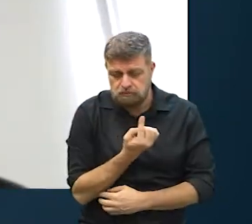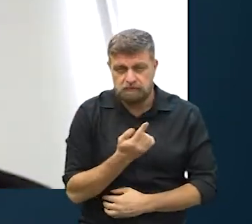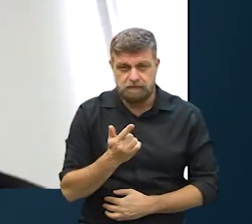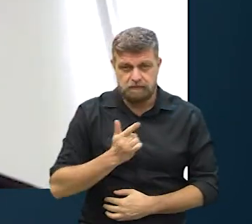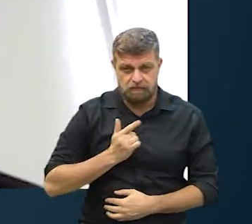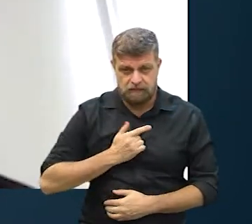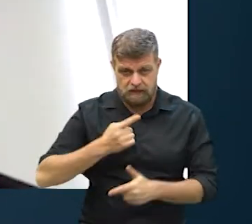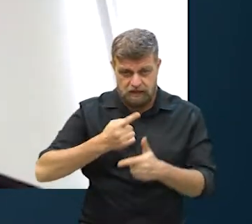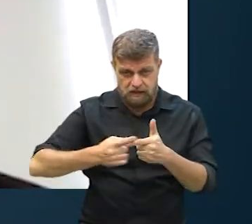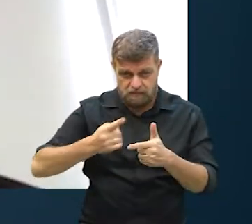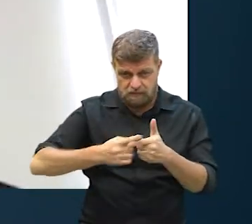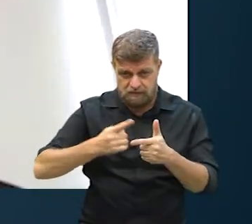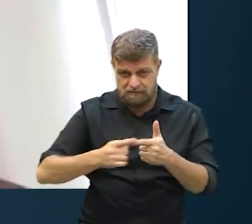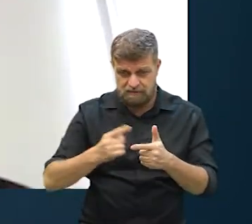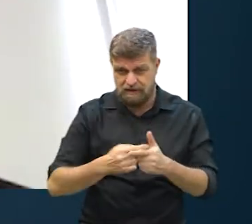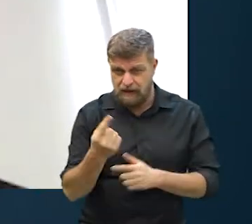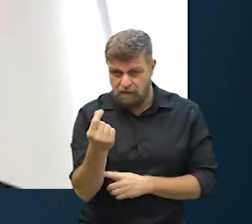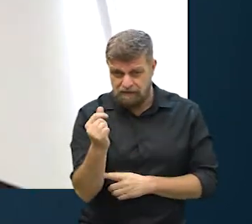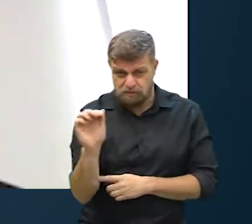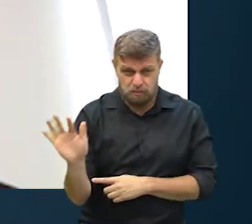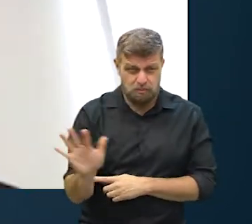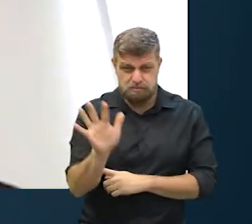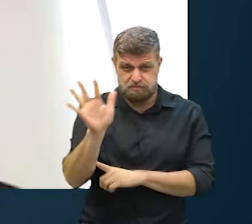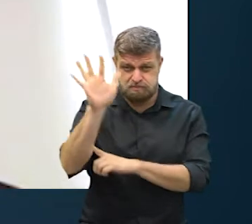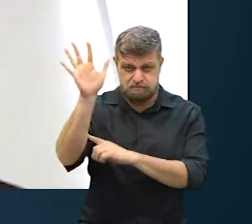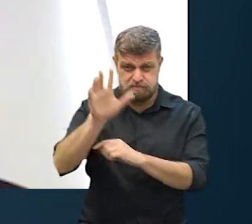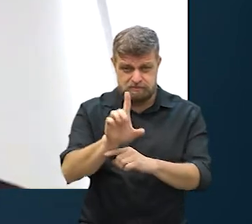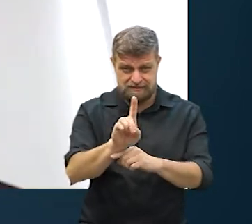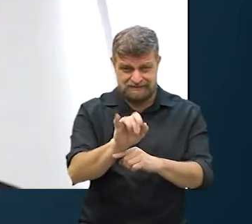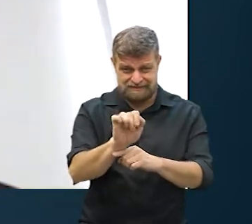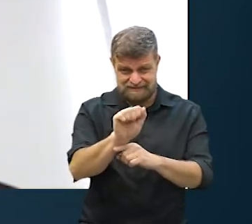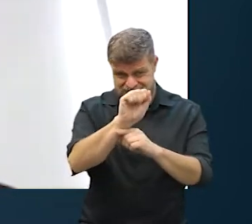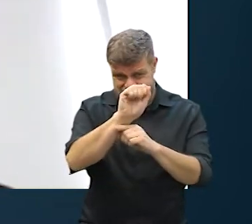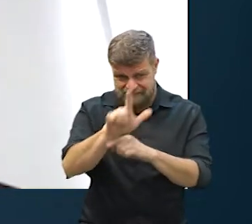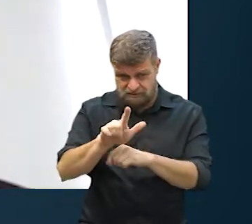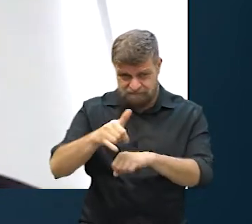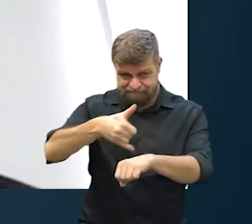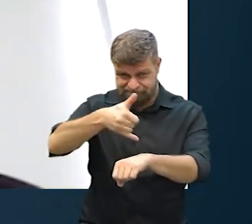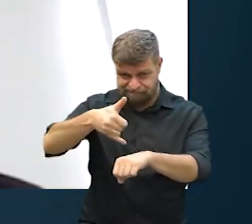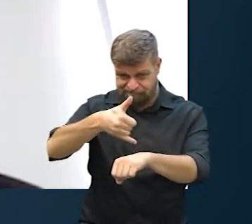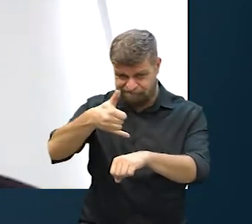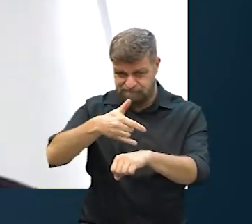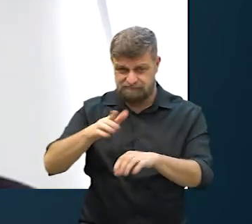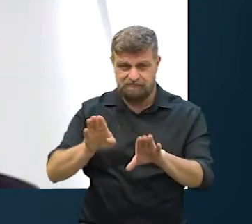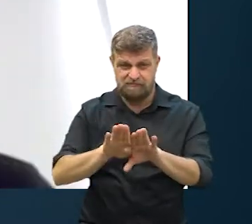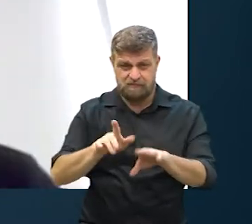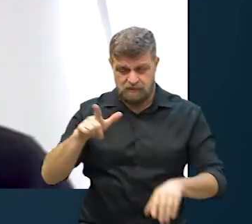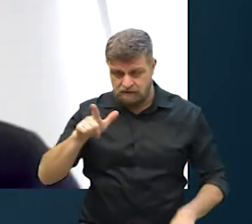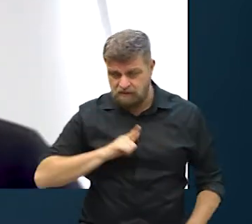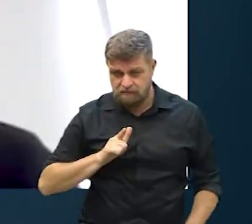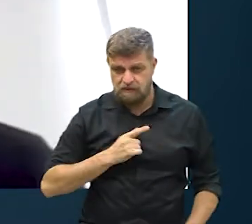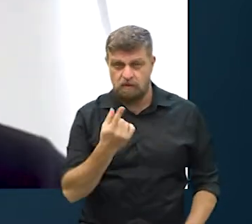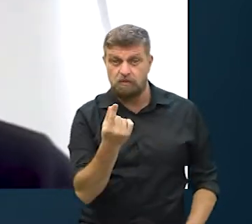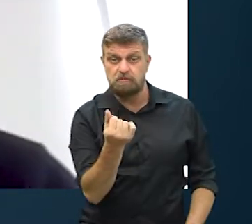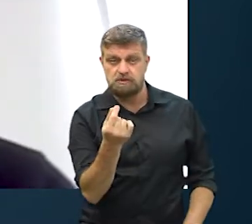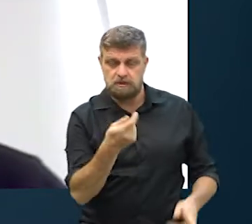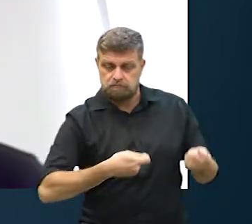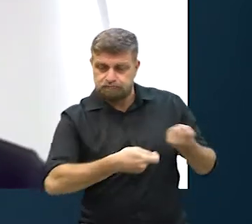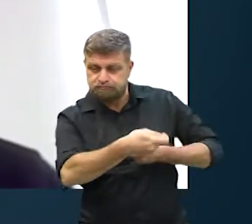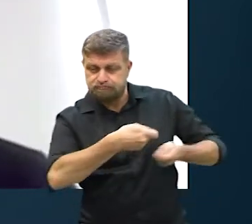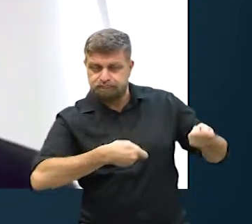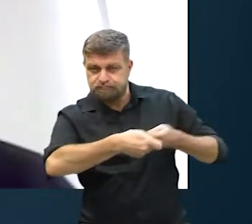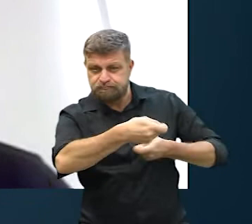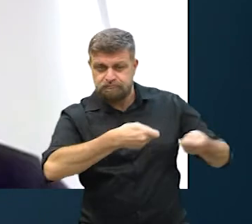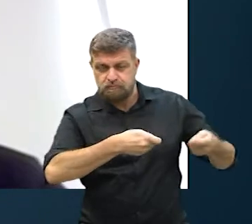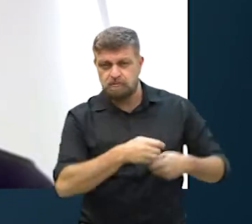têm é o diesel, talvez seja um dos maiores, né? O maior custo desse mercado, e também movimentar o dinheiro